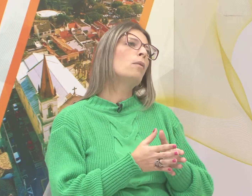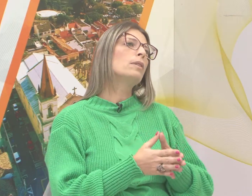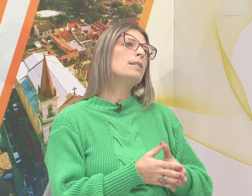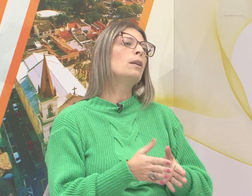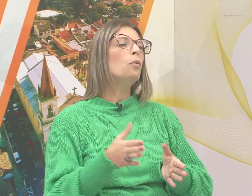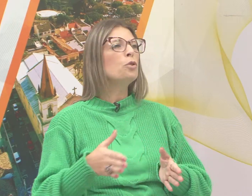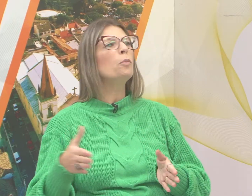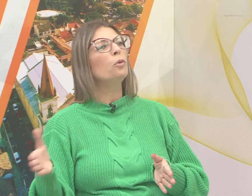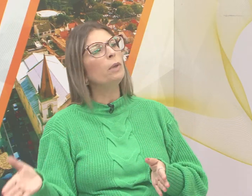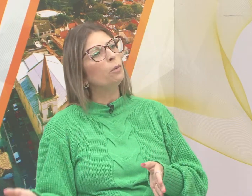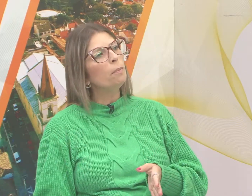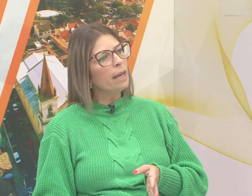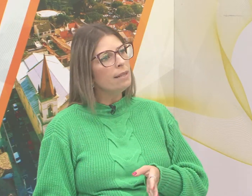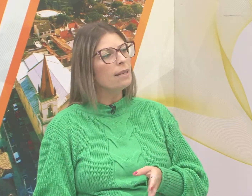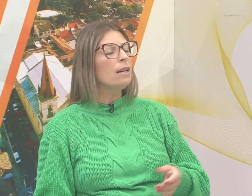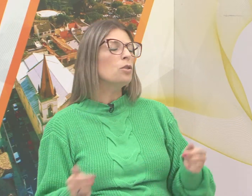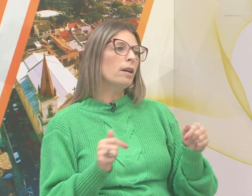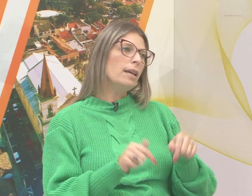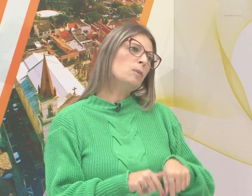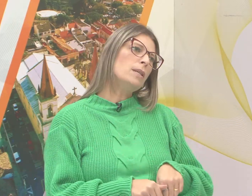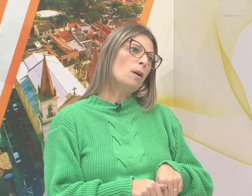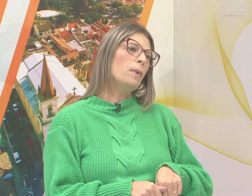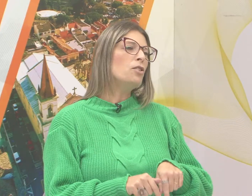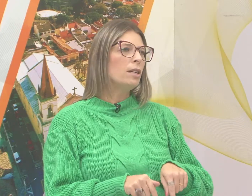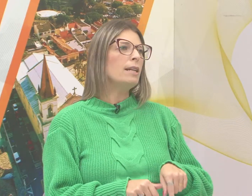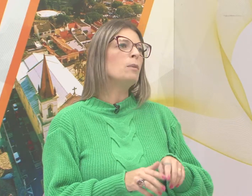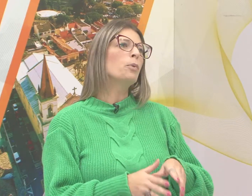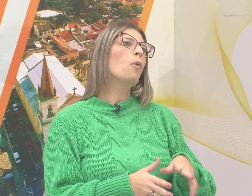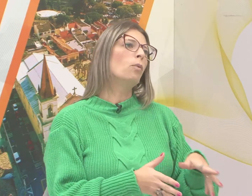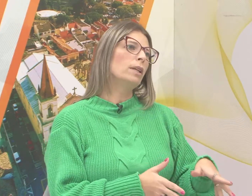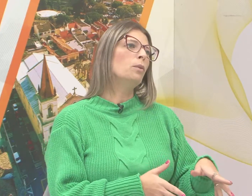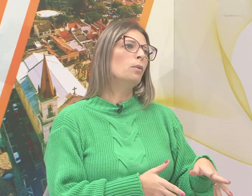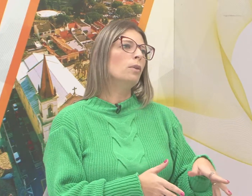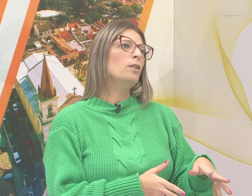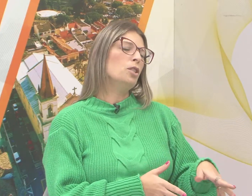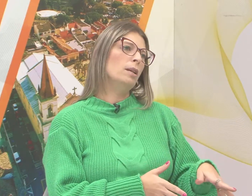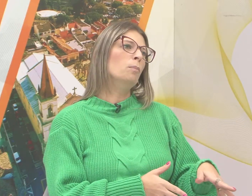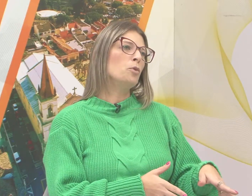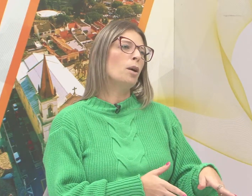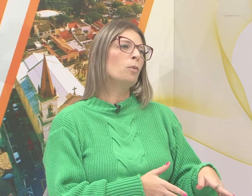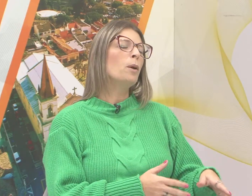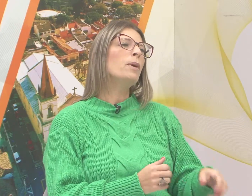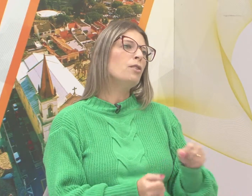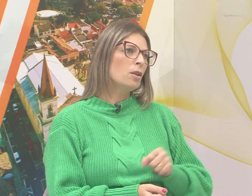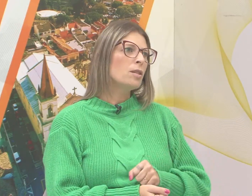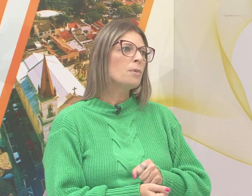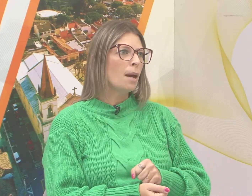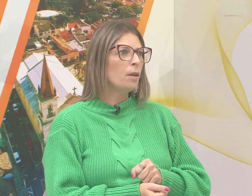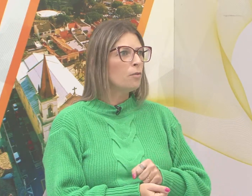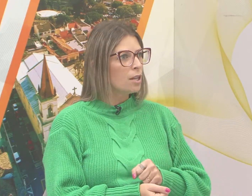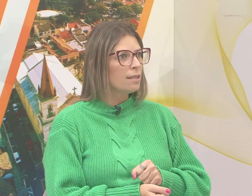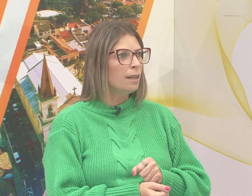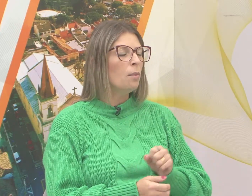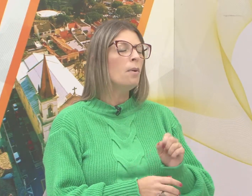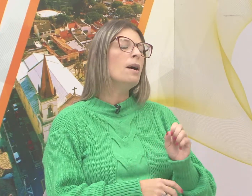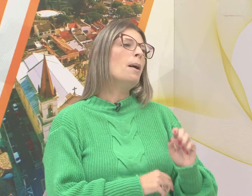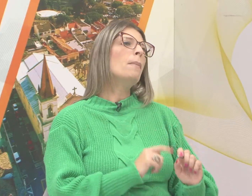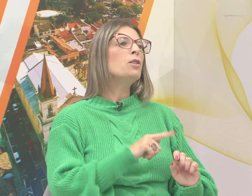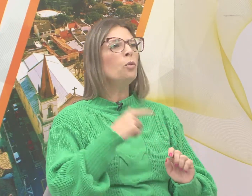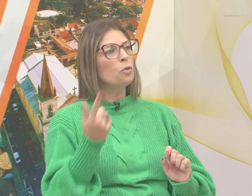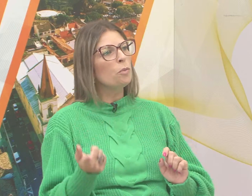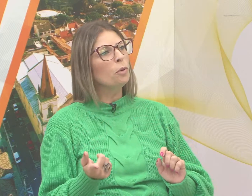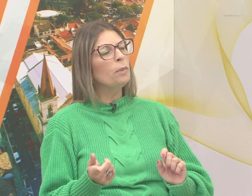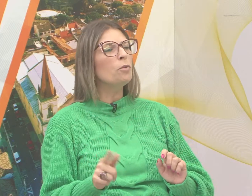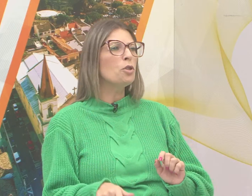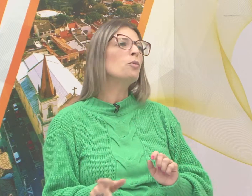sempre vai acontecer no último domingo do mês, só que especialmente nesse, por conta do Dia Mundial do Meio Ambiente, nós vamos reabrir no dia 5,